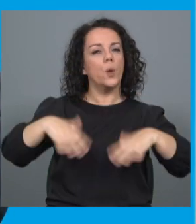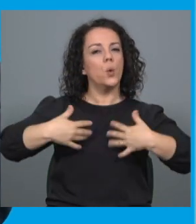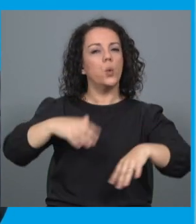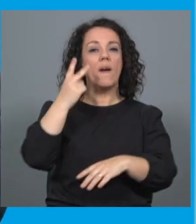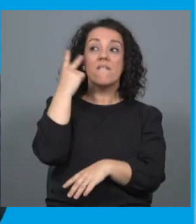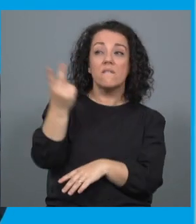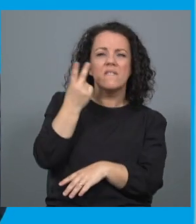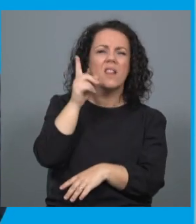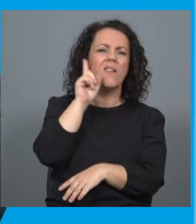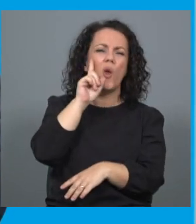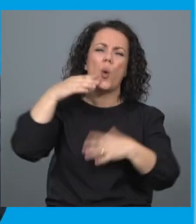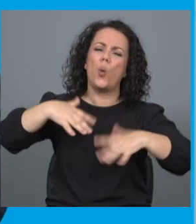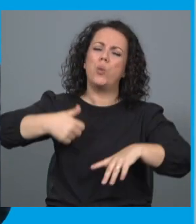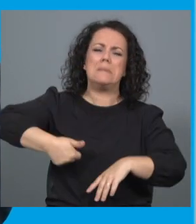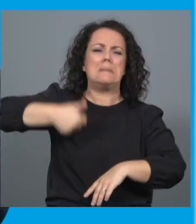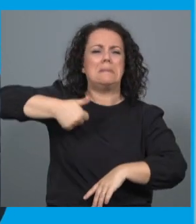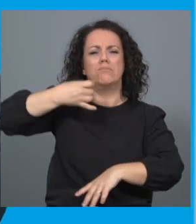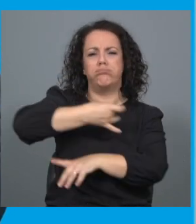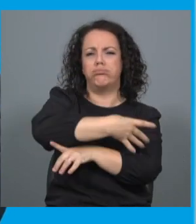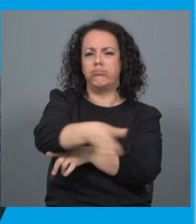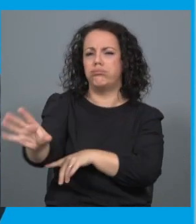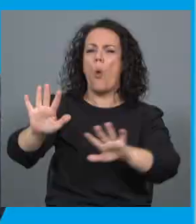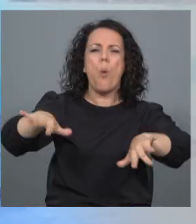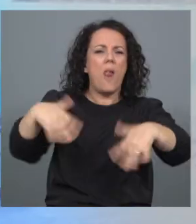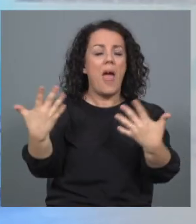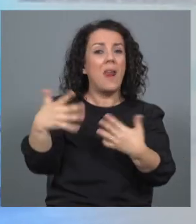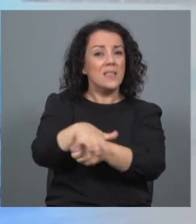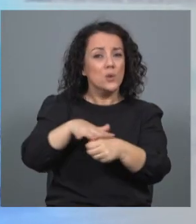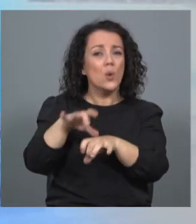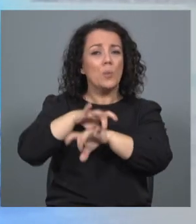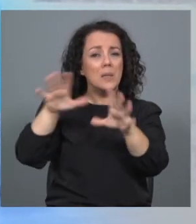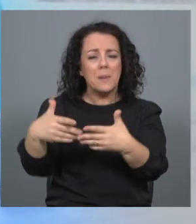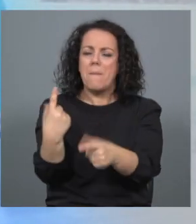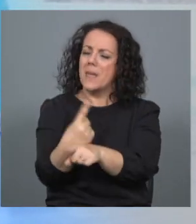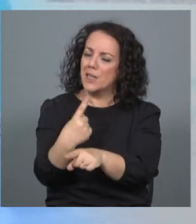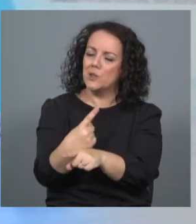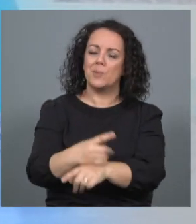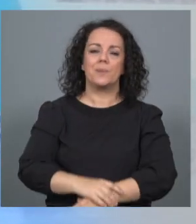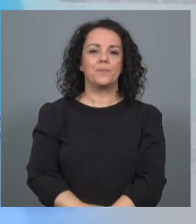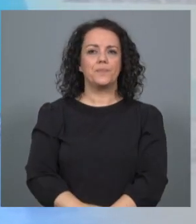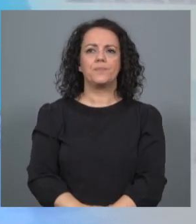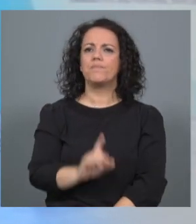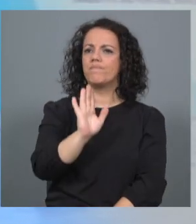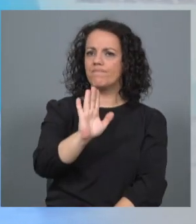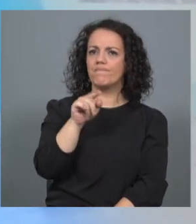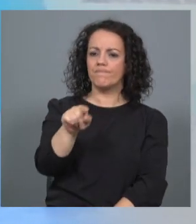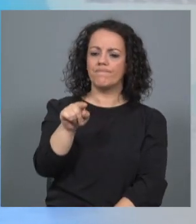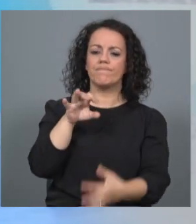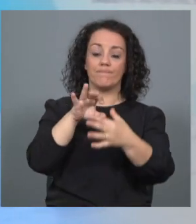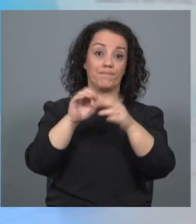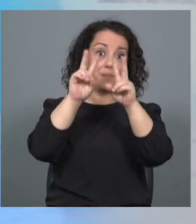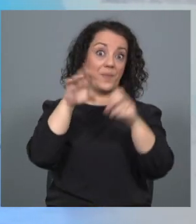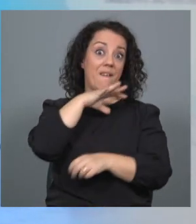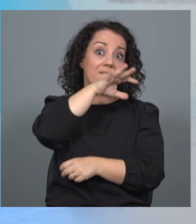superior a qualquer outra situação, mesmo em contextos pandémicos. No que toca à pastoral familiar, à